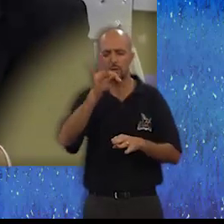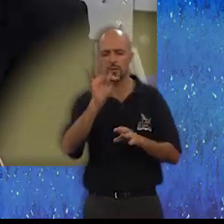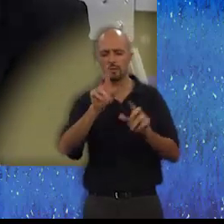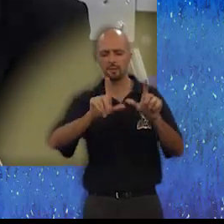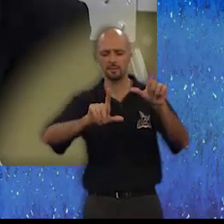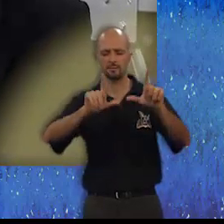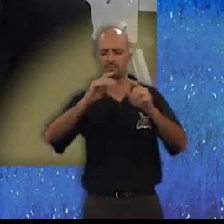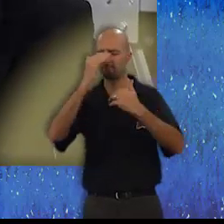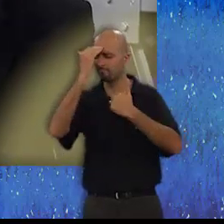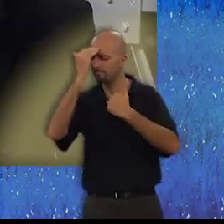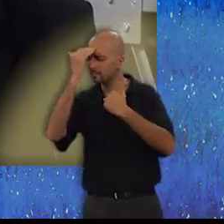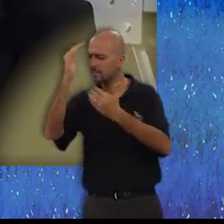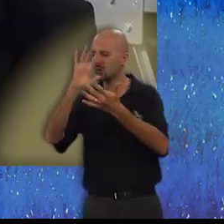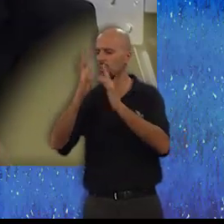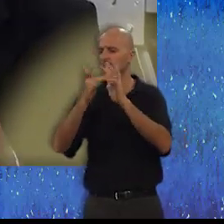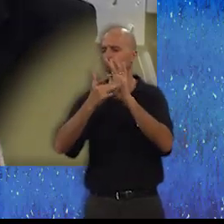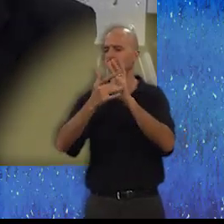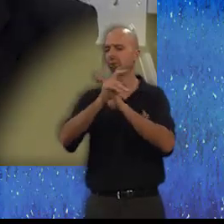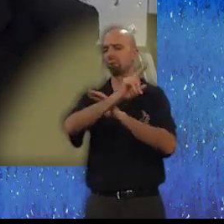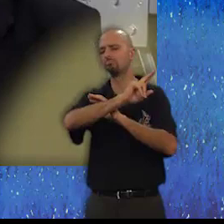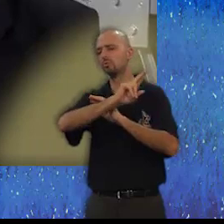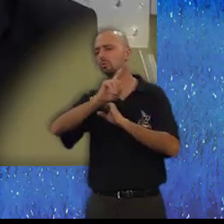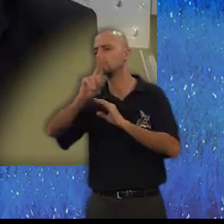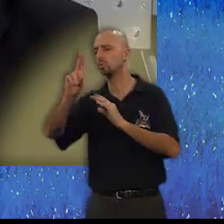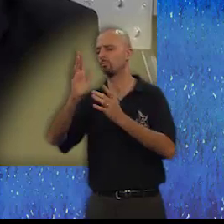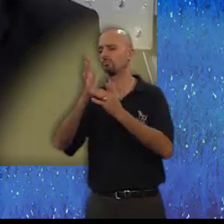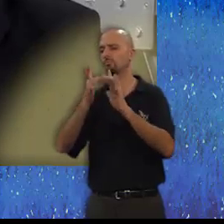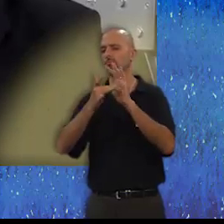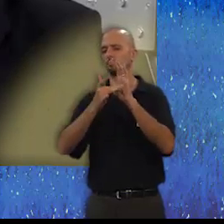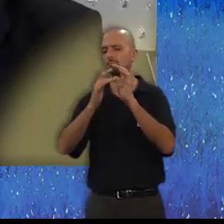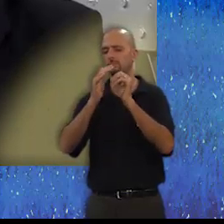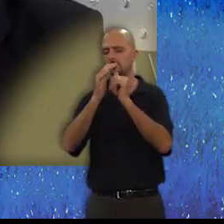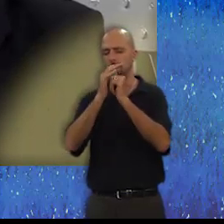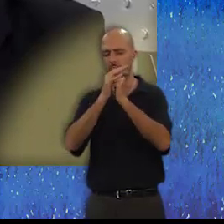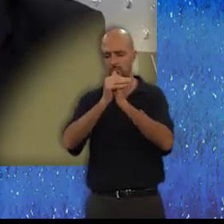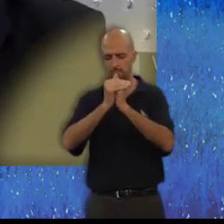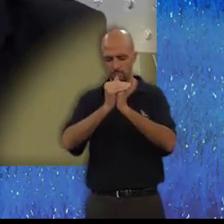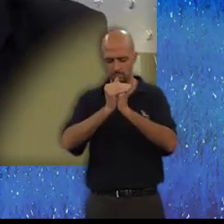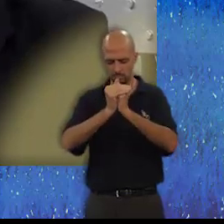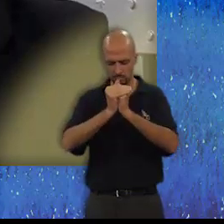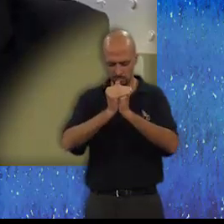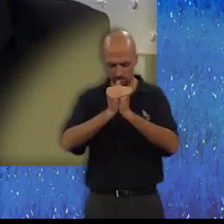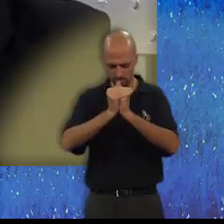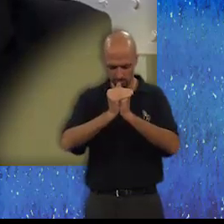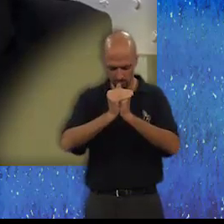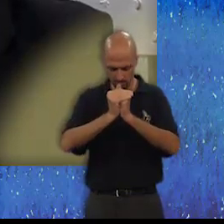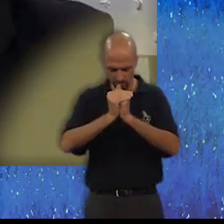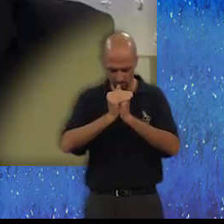Obrigado, Senhor, por tudo. Em nome do Senhor Jesus. Amém.